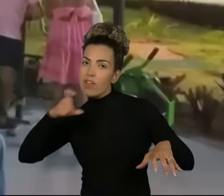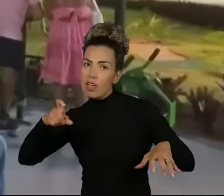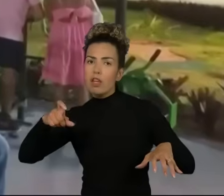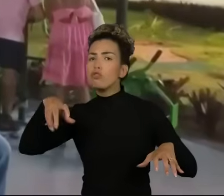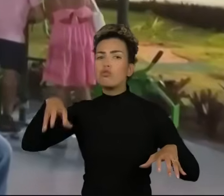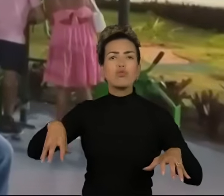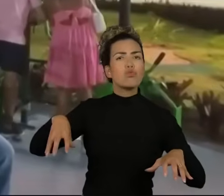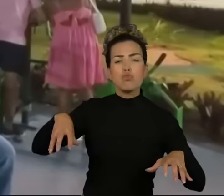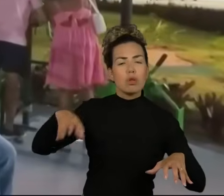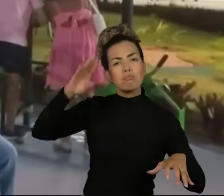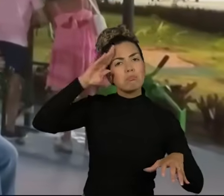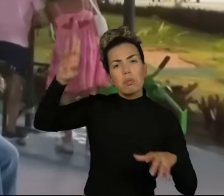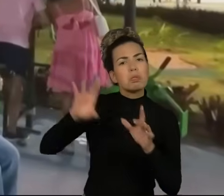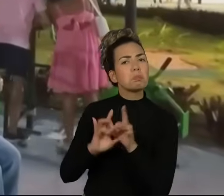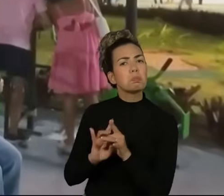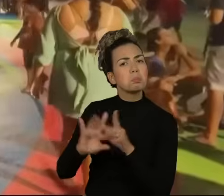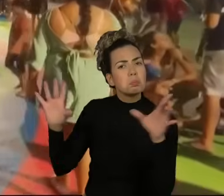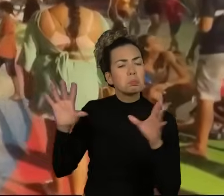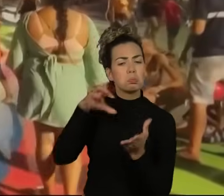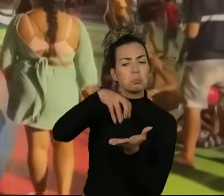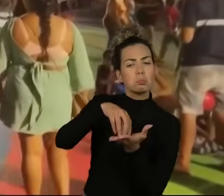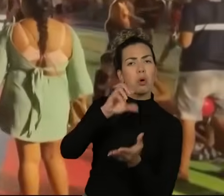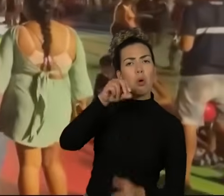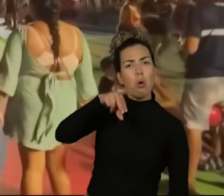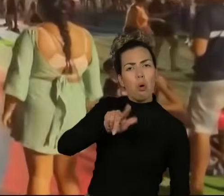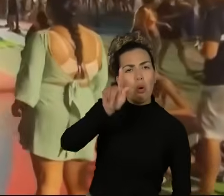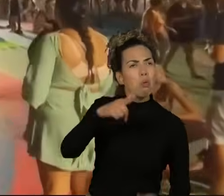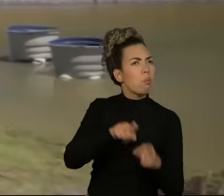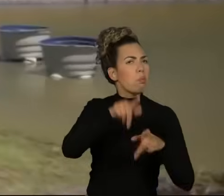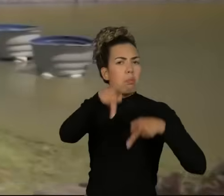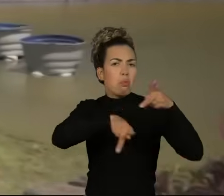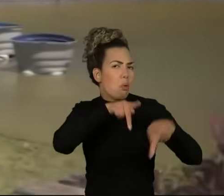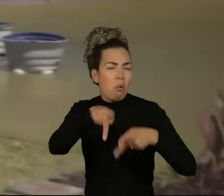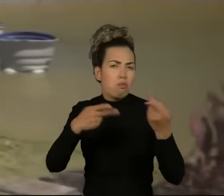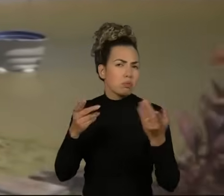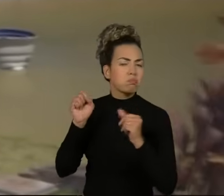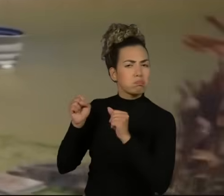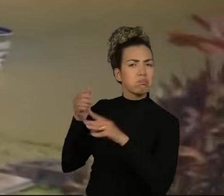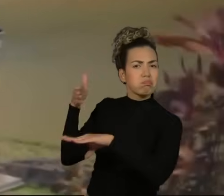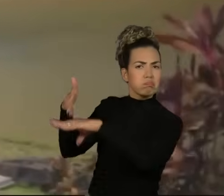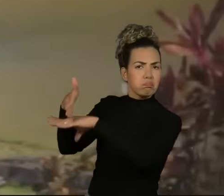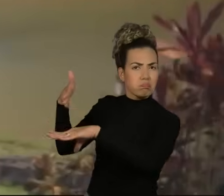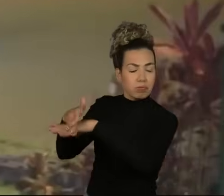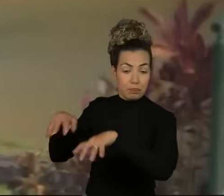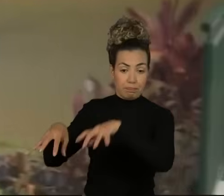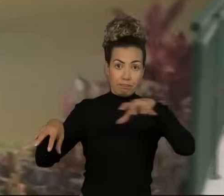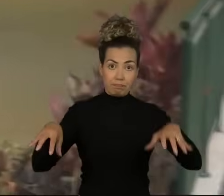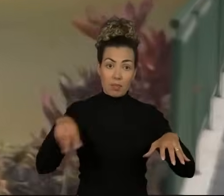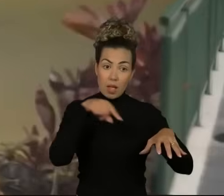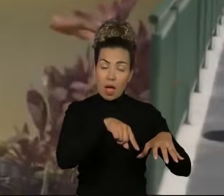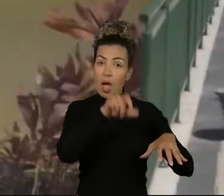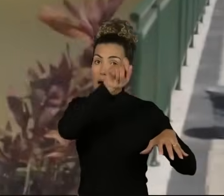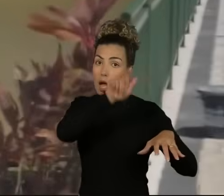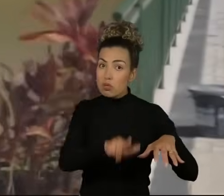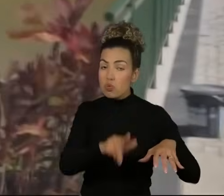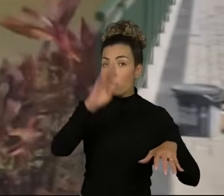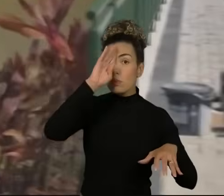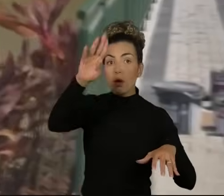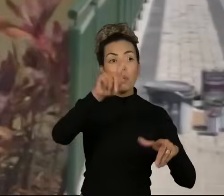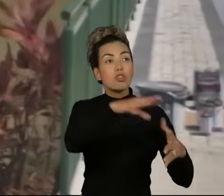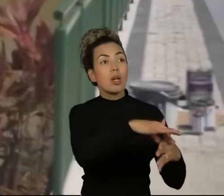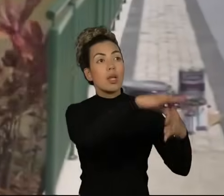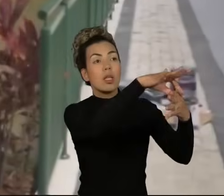espaço dedicado à participação de ONGs e público em geral, e a azul, restrita aos negociadores